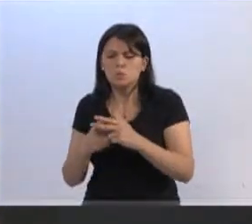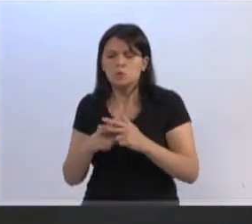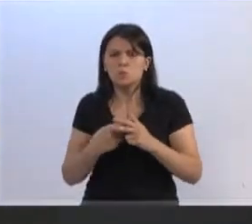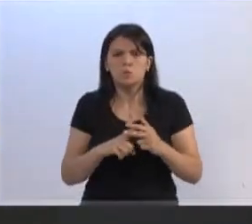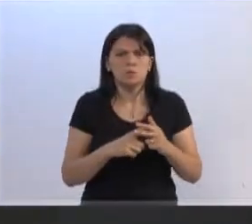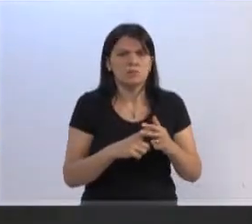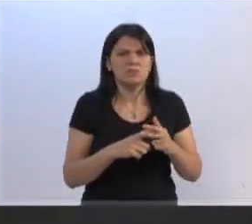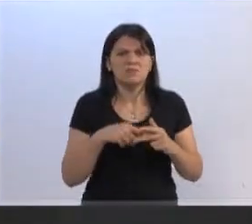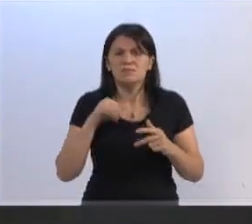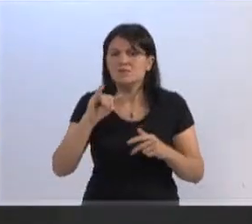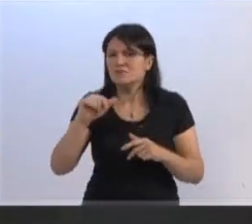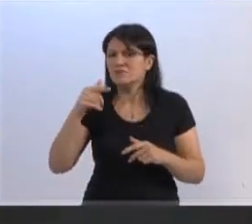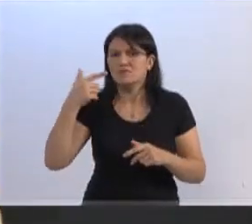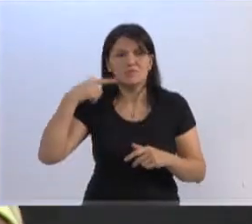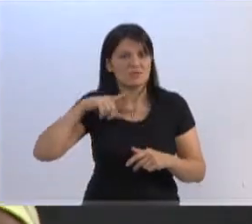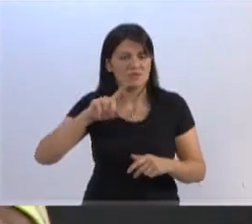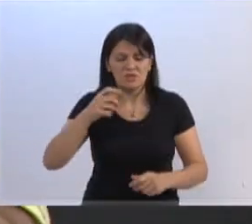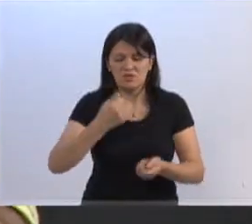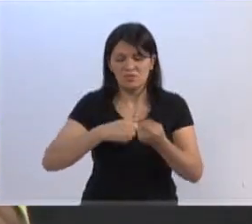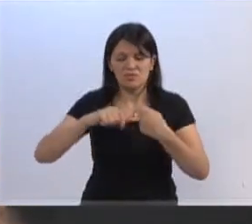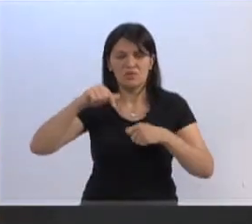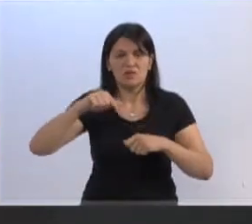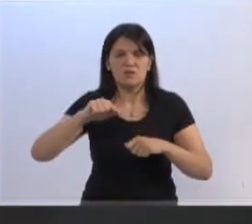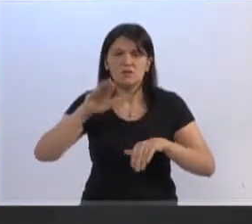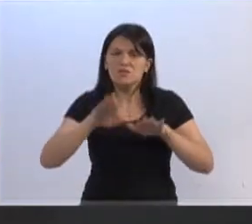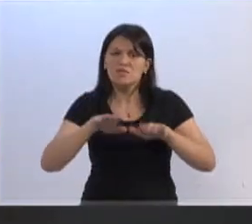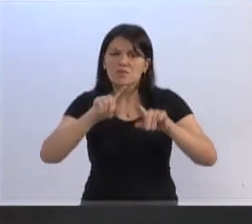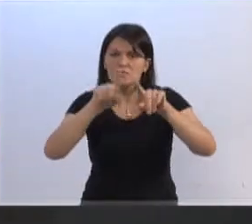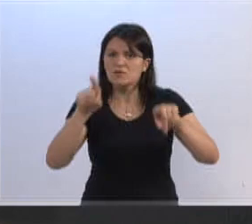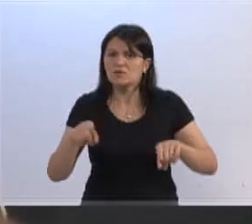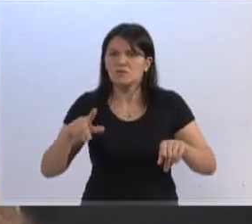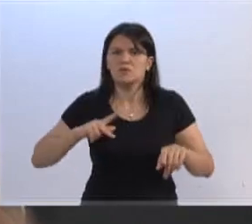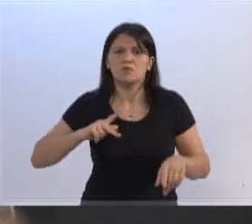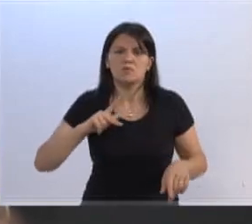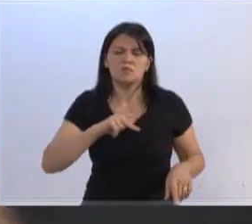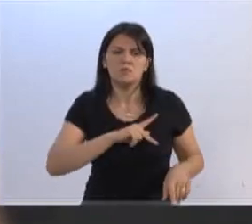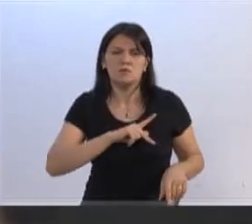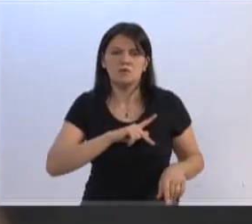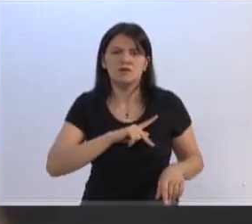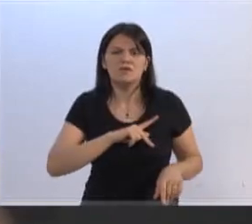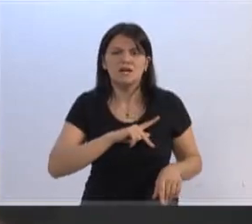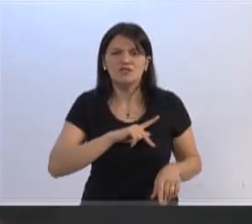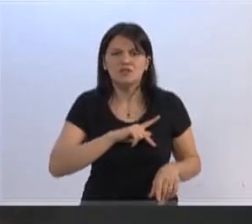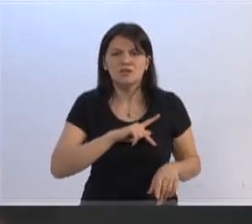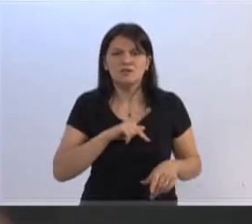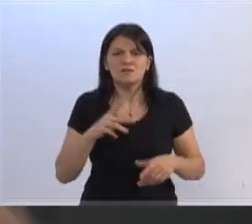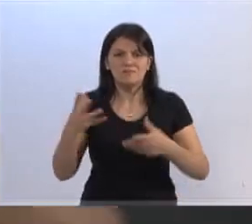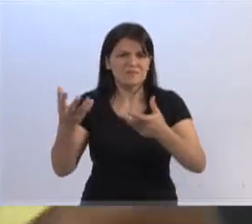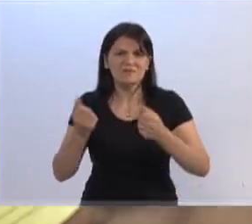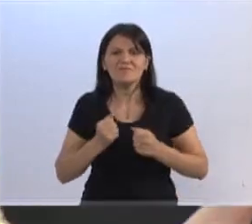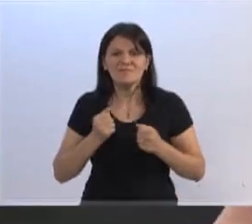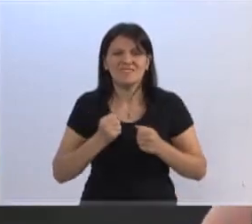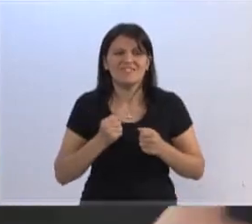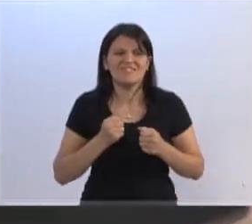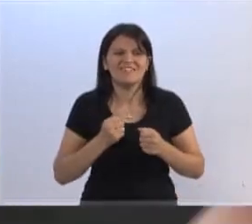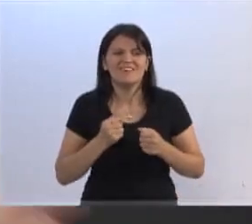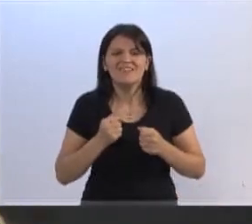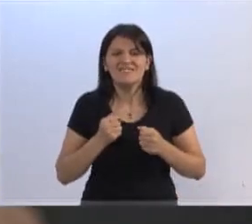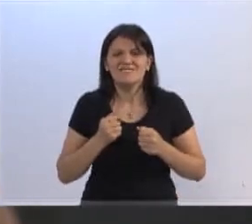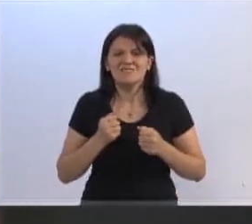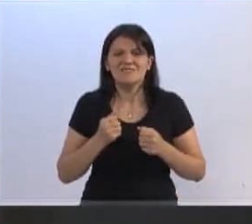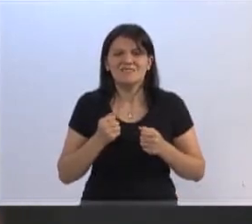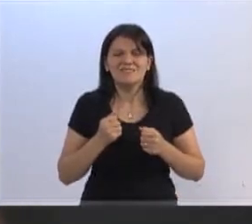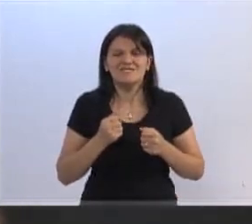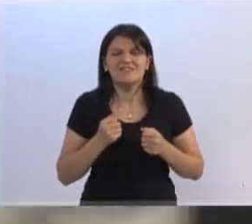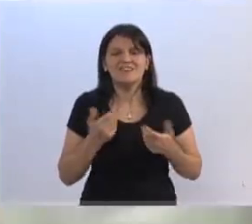folha. Ou seja, se nós não economizarmos aqui, talvez os servidores públicos não recebam o 13º, é isso? É isso, mais ou menos? Será que está